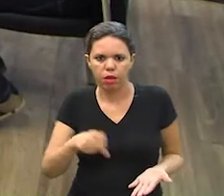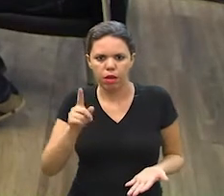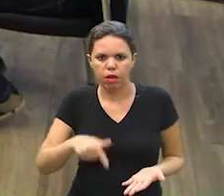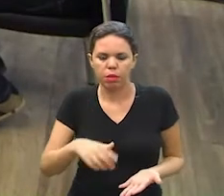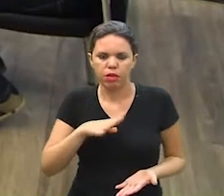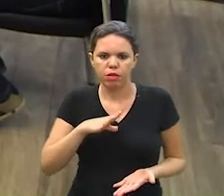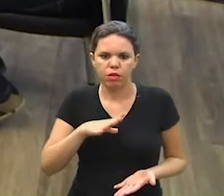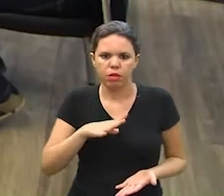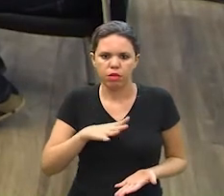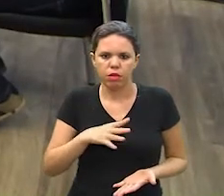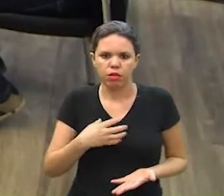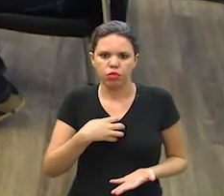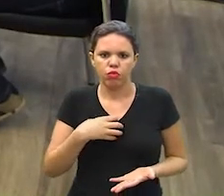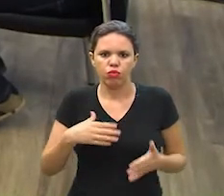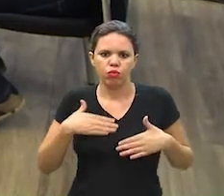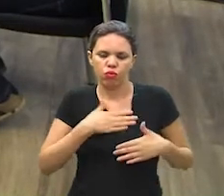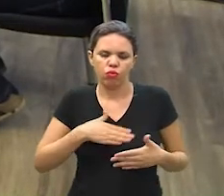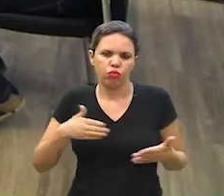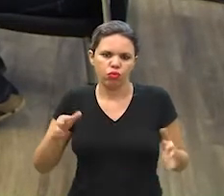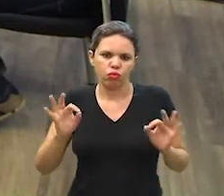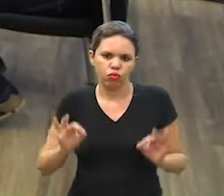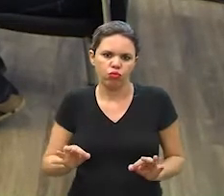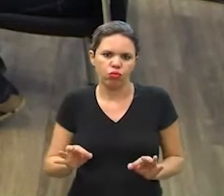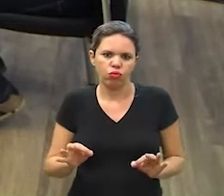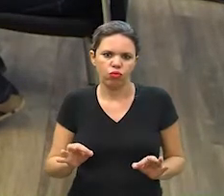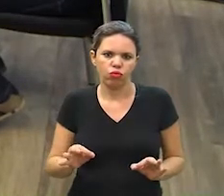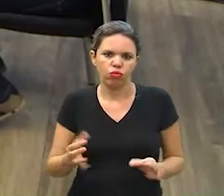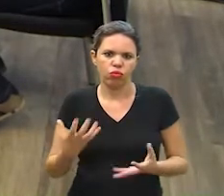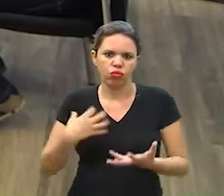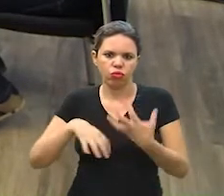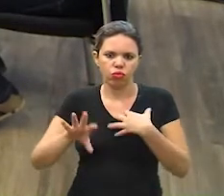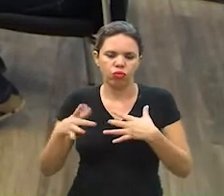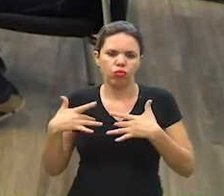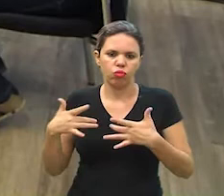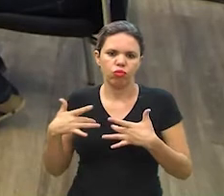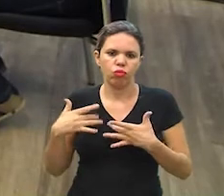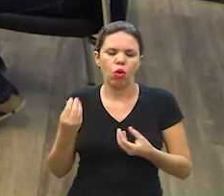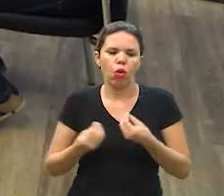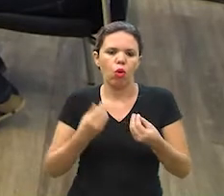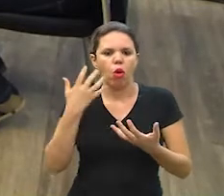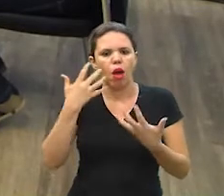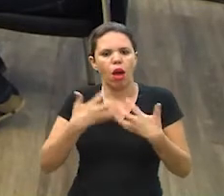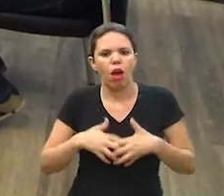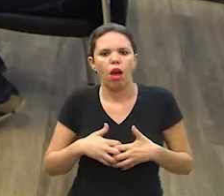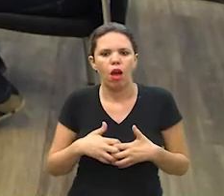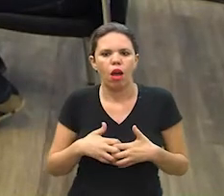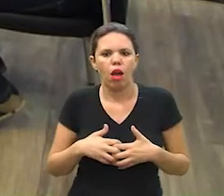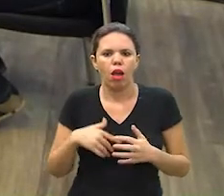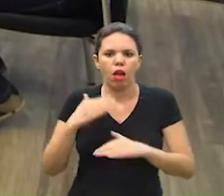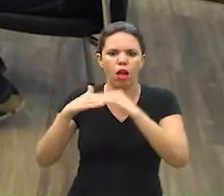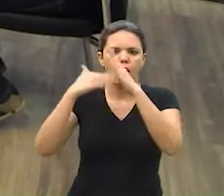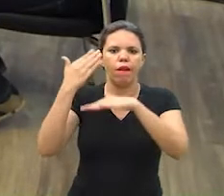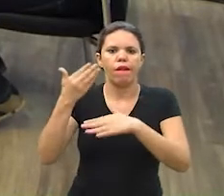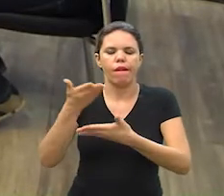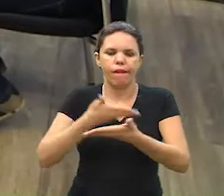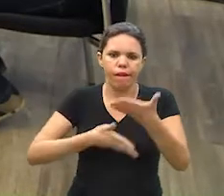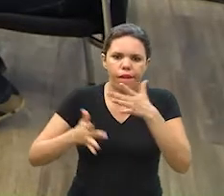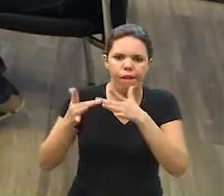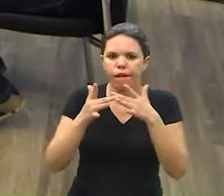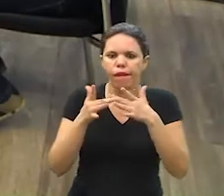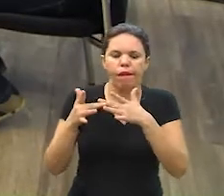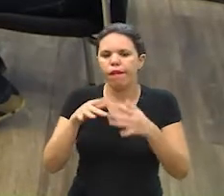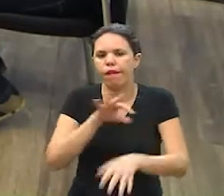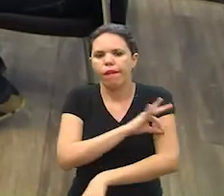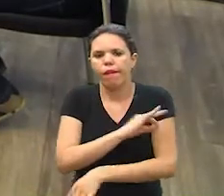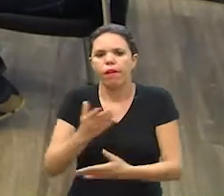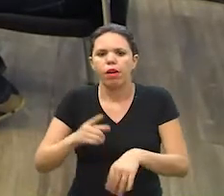numa cidade de uma forma privilegiada, de solidariedade, e como é que tem sido construída essa relação com o